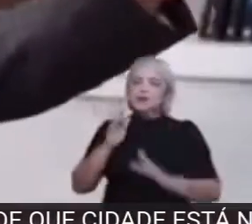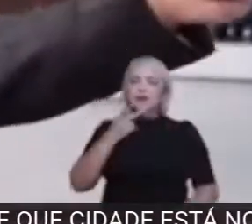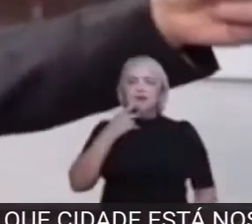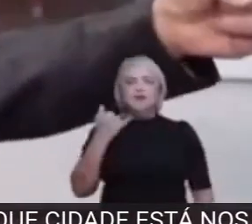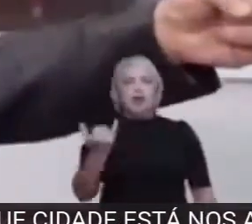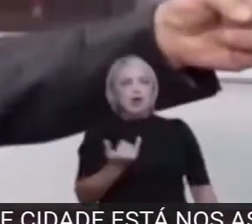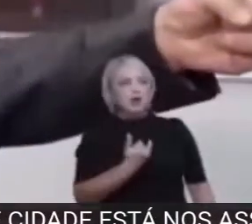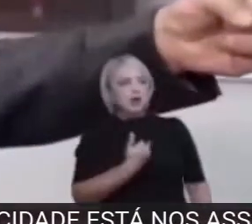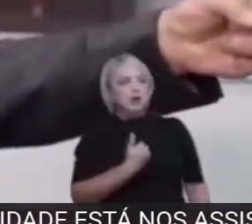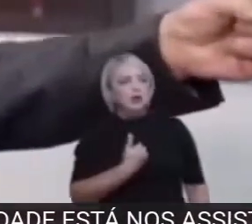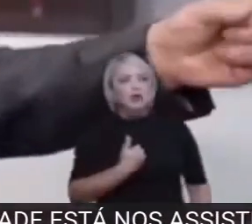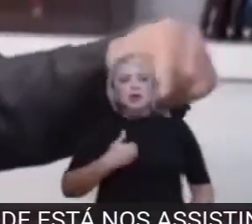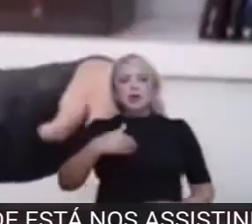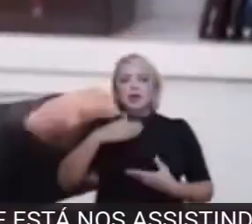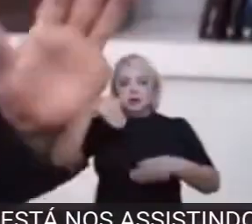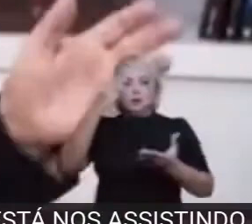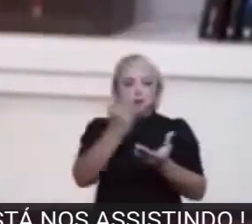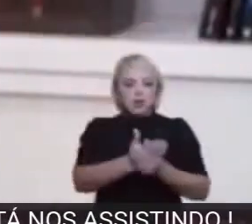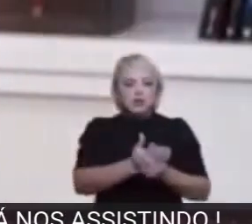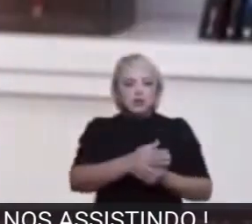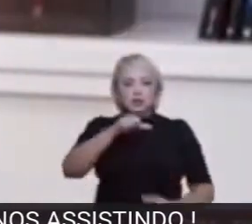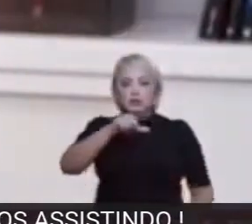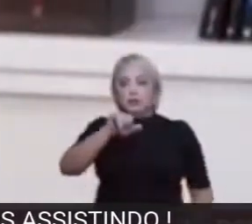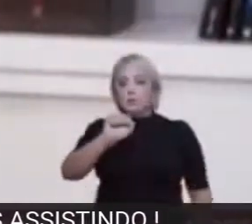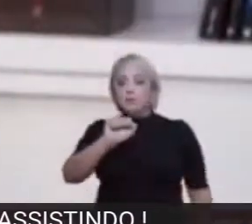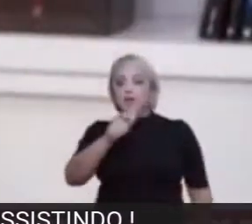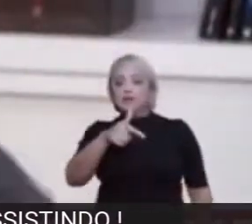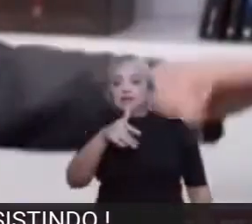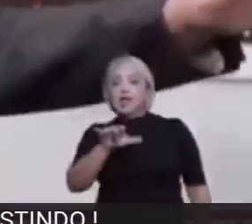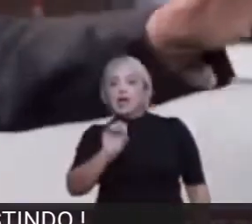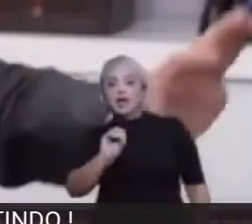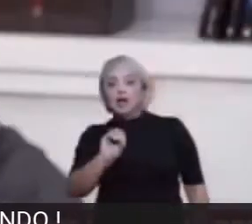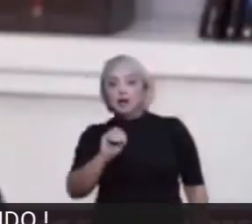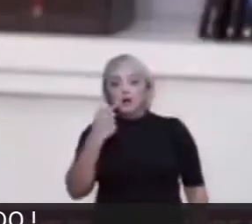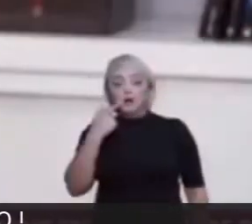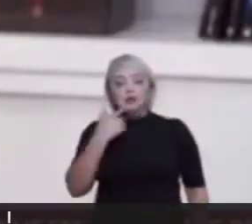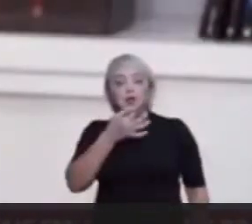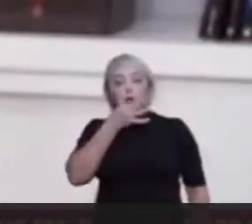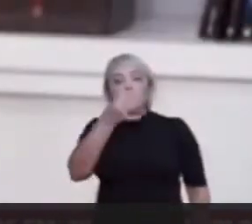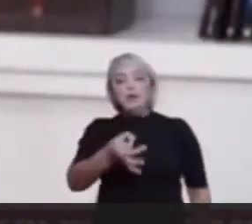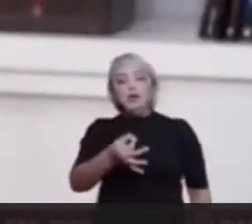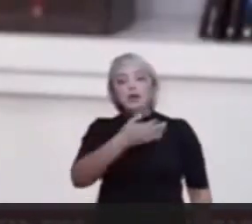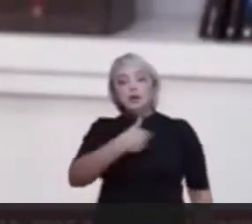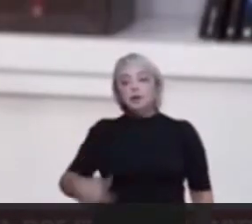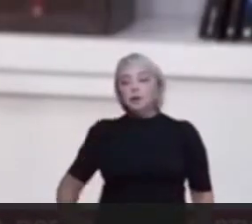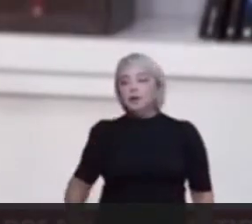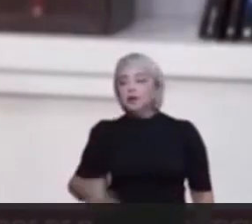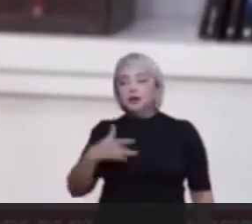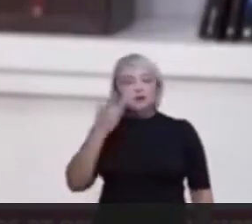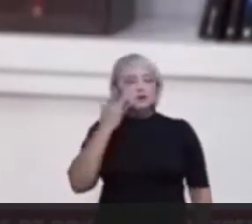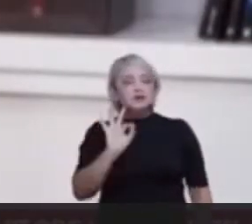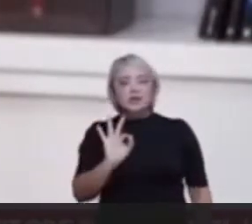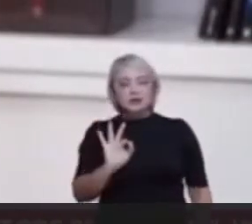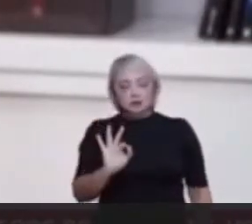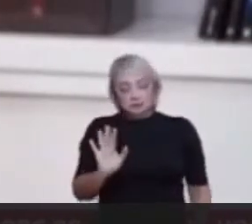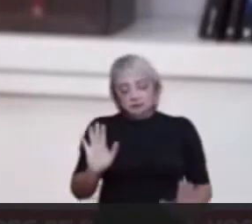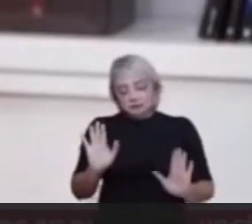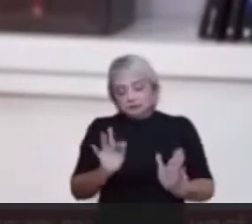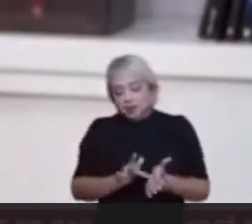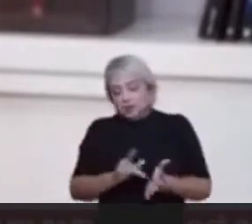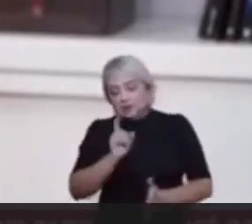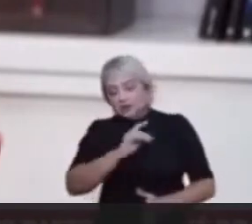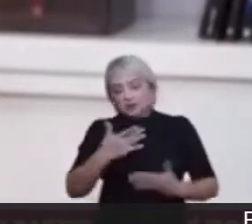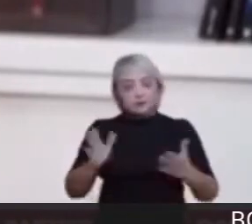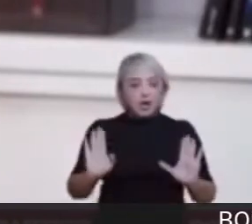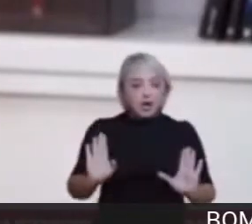tinha pesquisa da opinião pública para votar. Não sei se é verdade ou não. Não sei nem se foi você que disse. Mas um juiz não pode votar